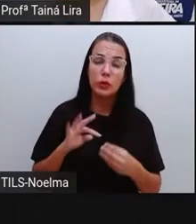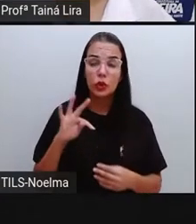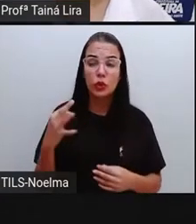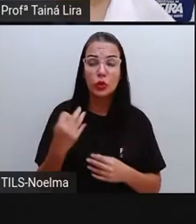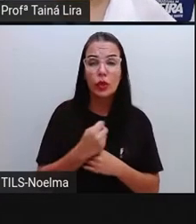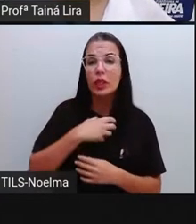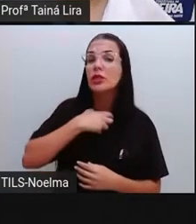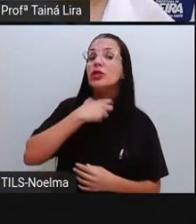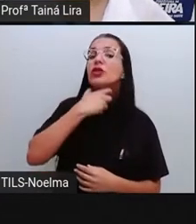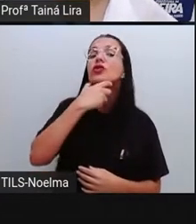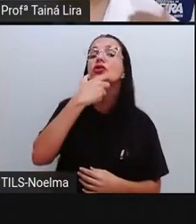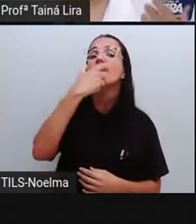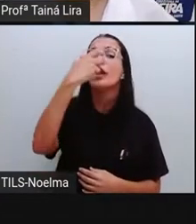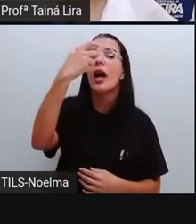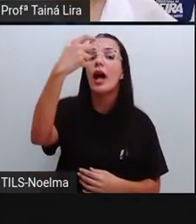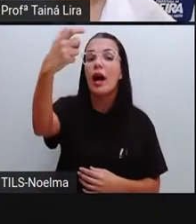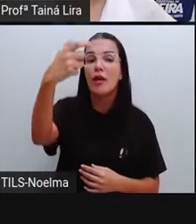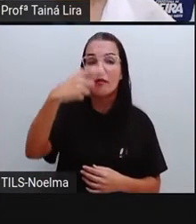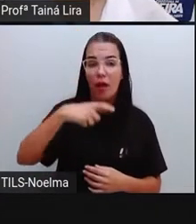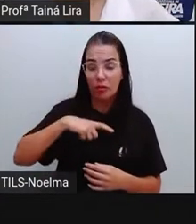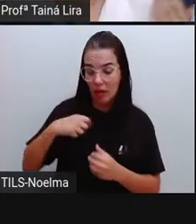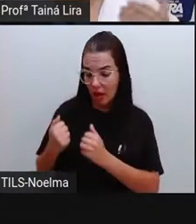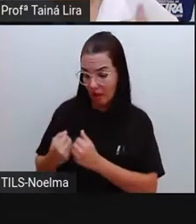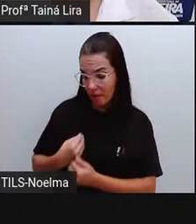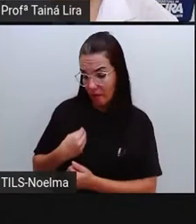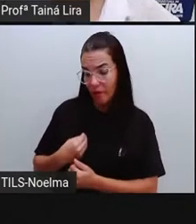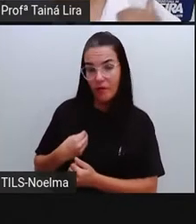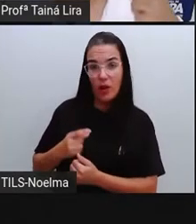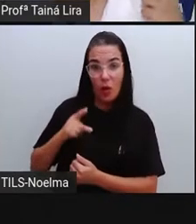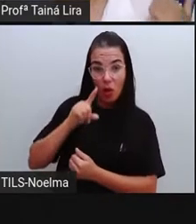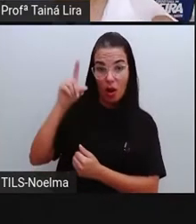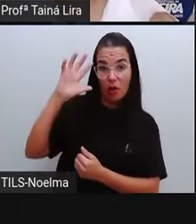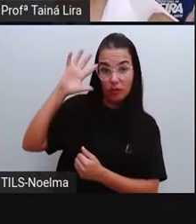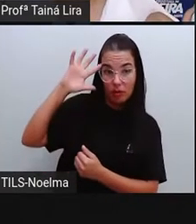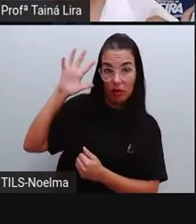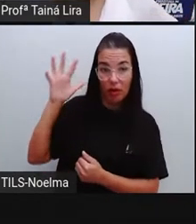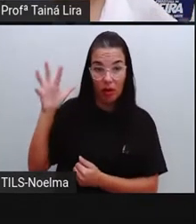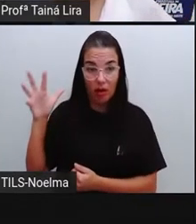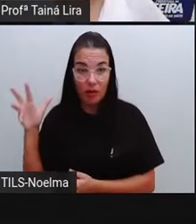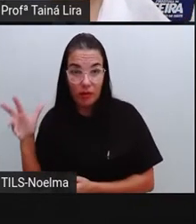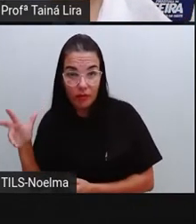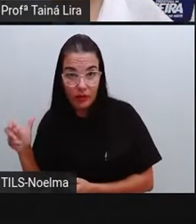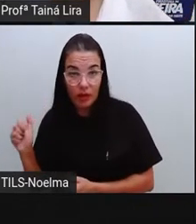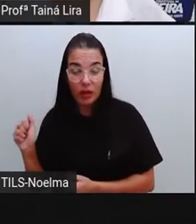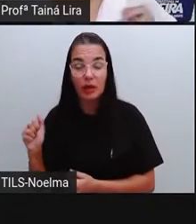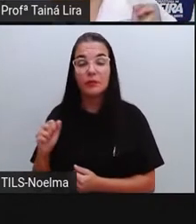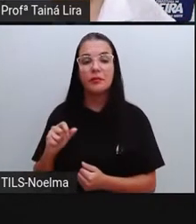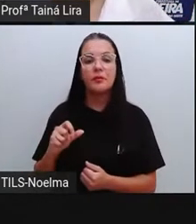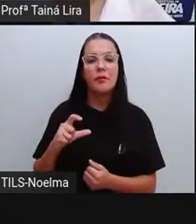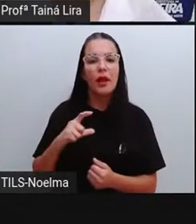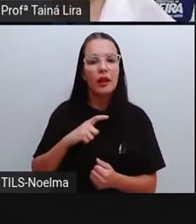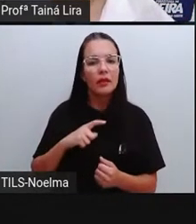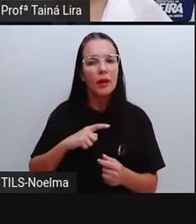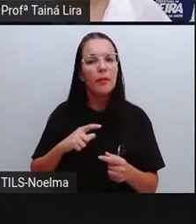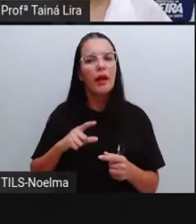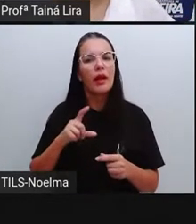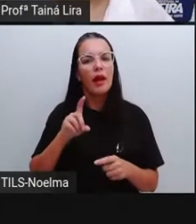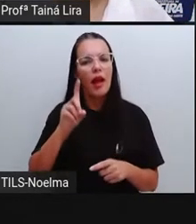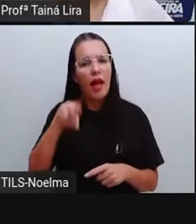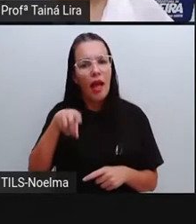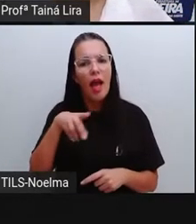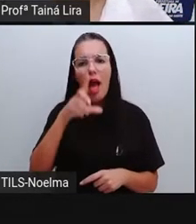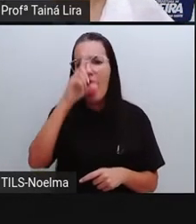Como todas as girafas que estavam por lá, agora a gente vai falar da girafa que a zebrinha conheceu. Esta também